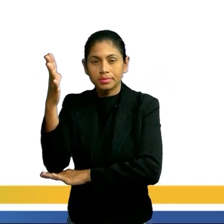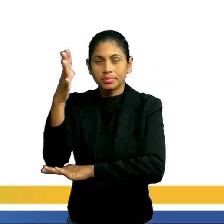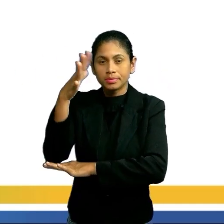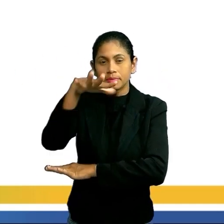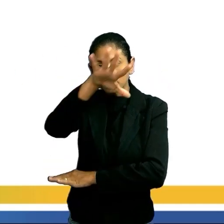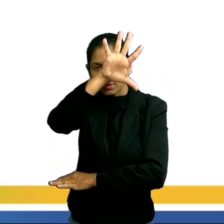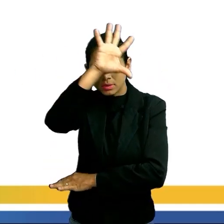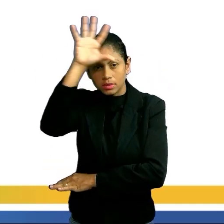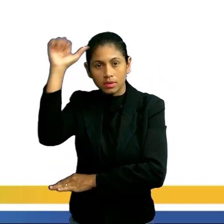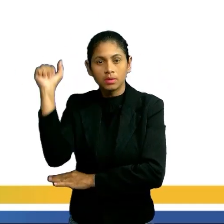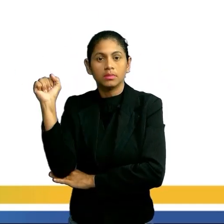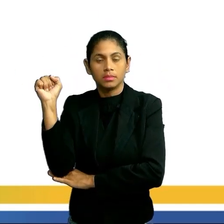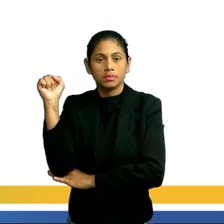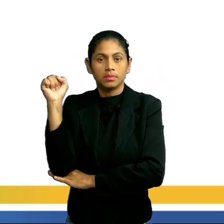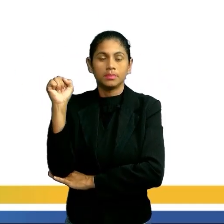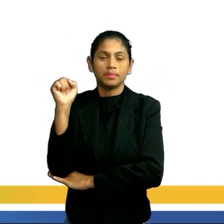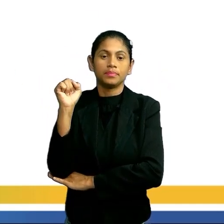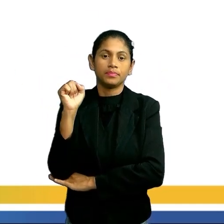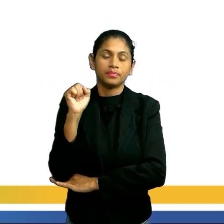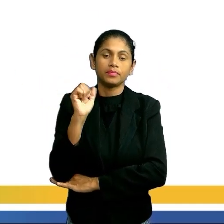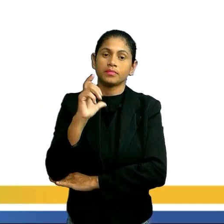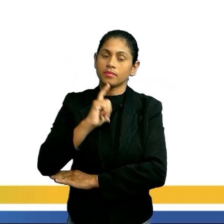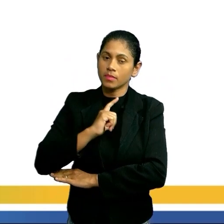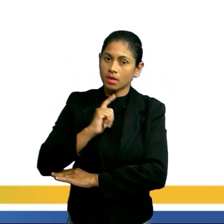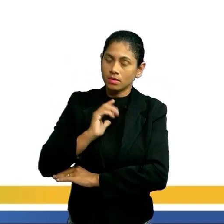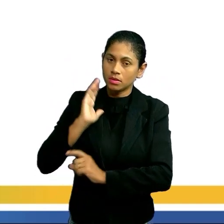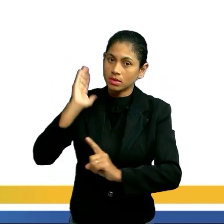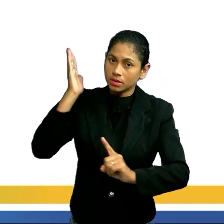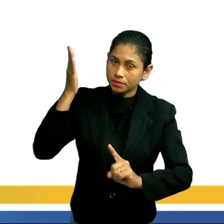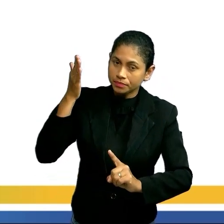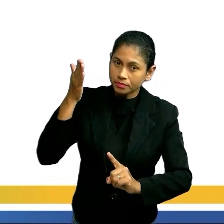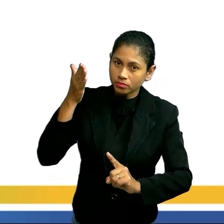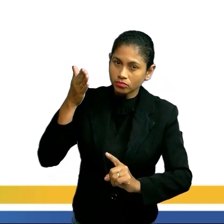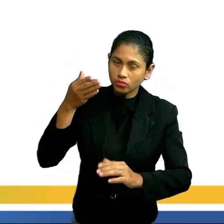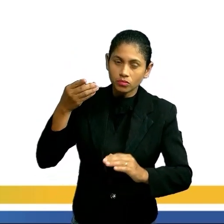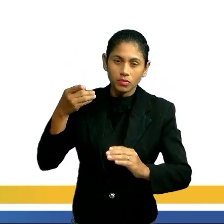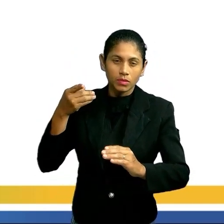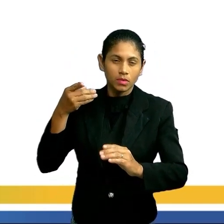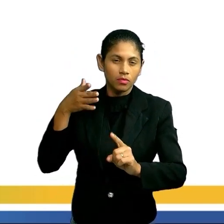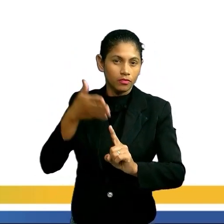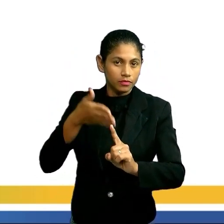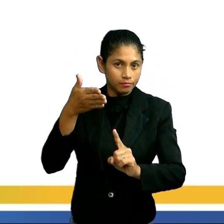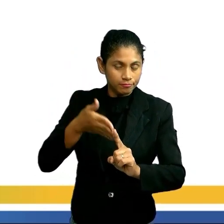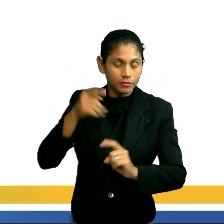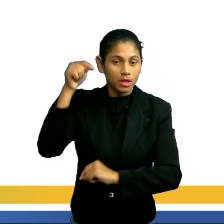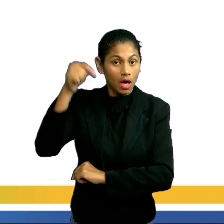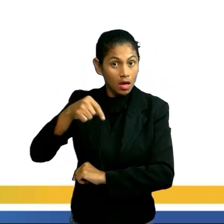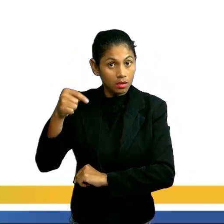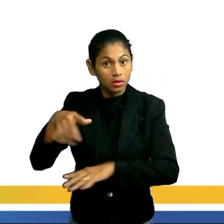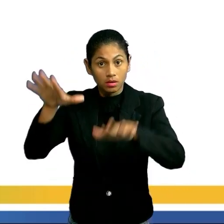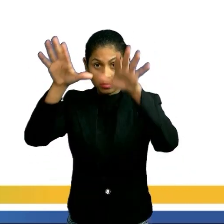SALT também tinha intenção, né, teve influência aqui na nossa região do estado do Acre